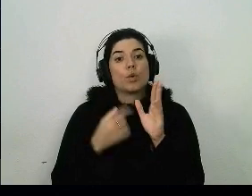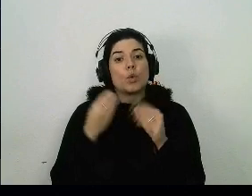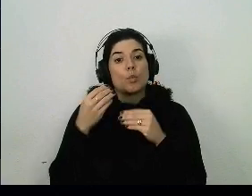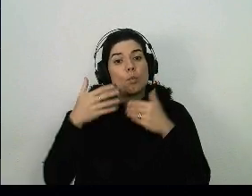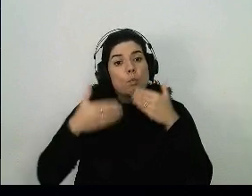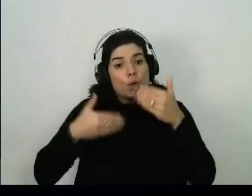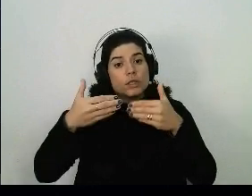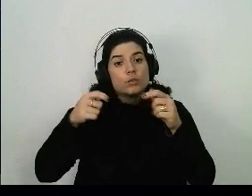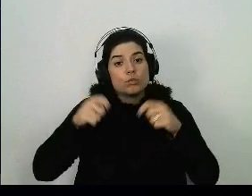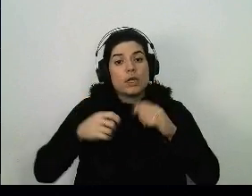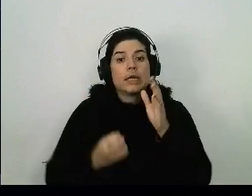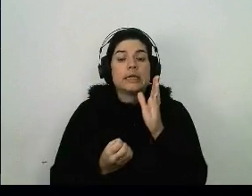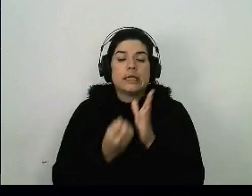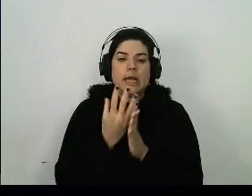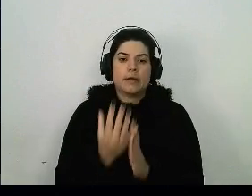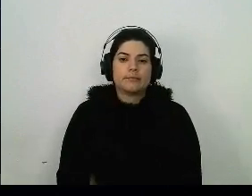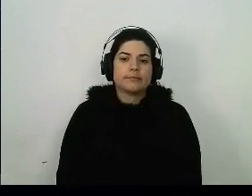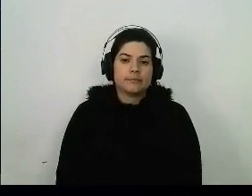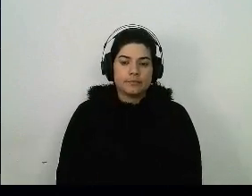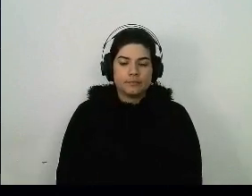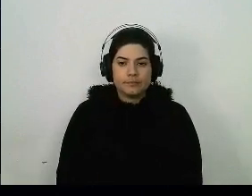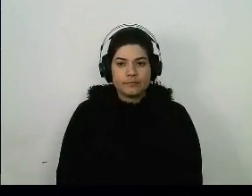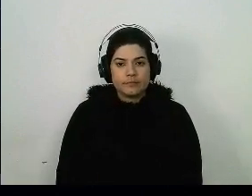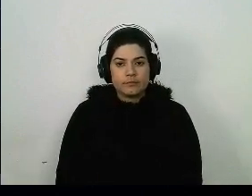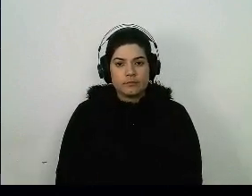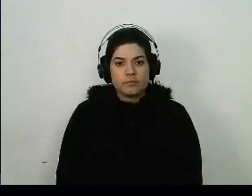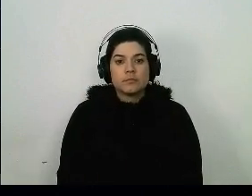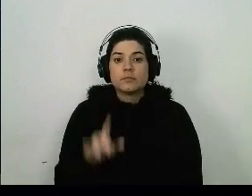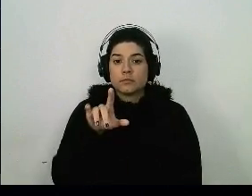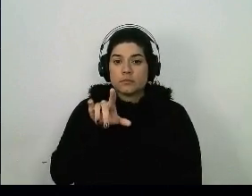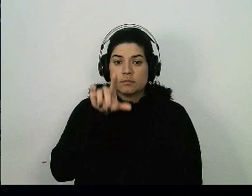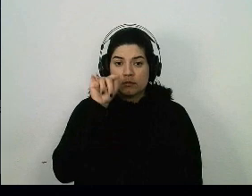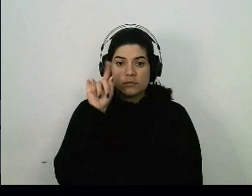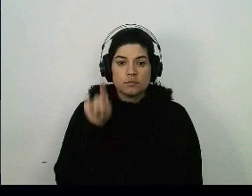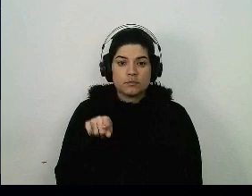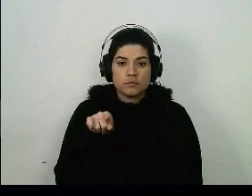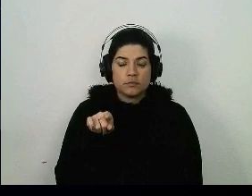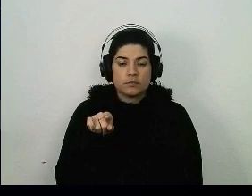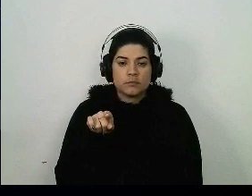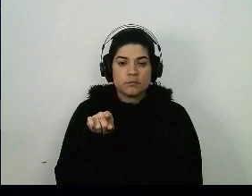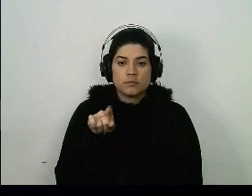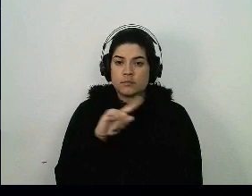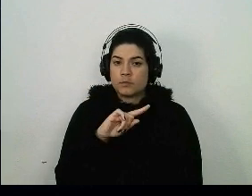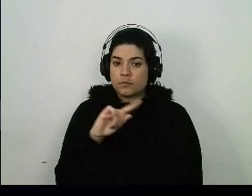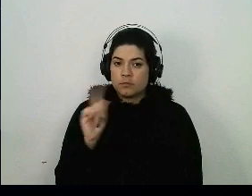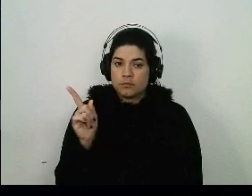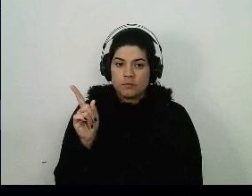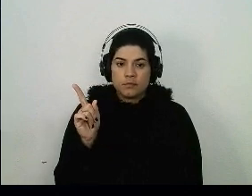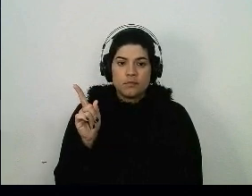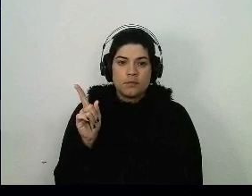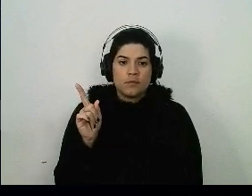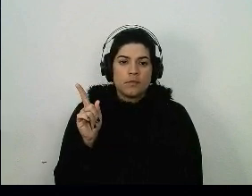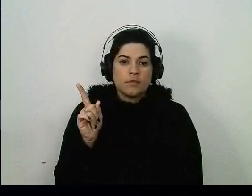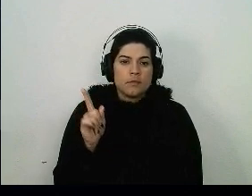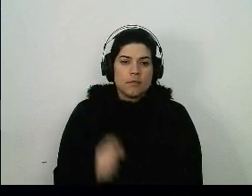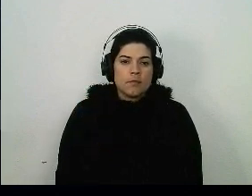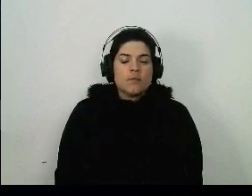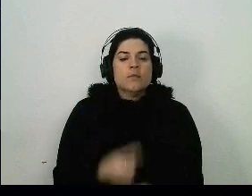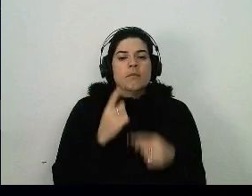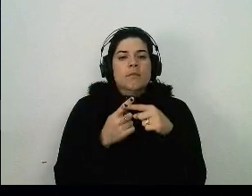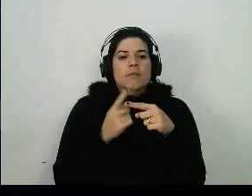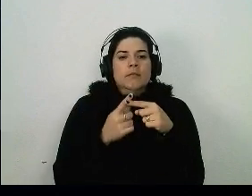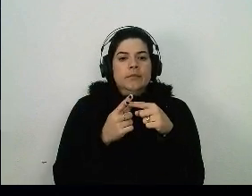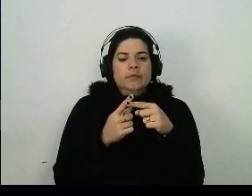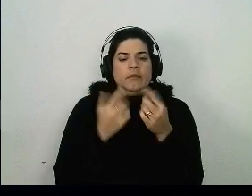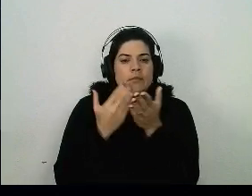criar. Vou selecionar essa opção aqui de não Elastic Pool, porque aqui ele vai começar a escalar o